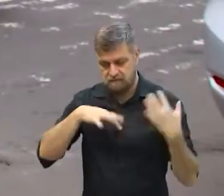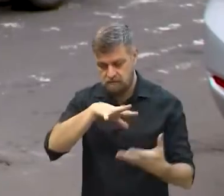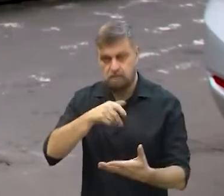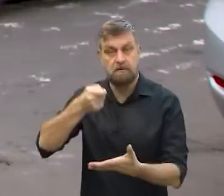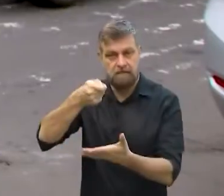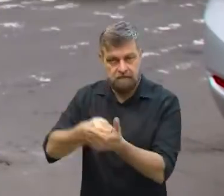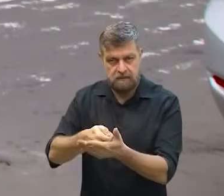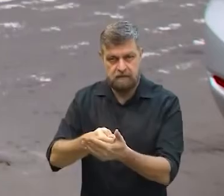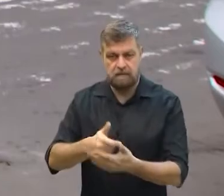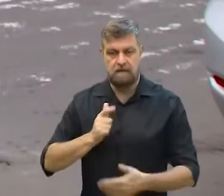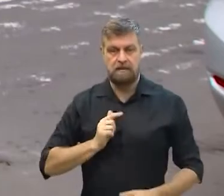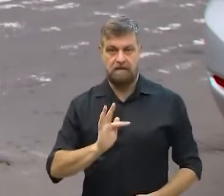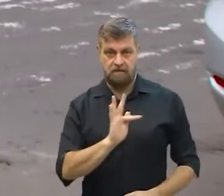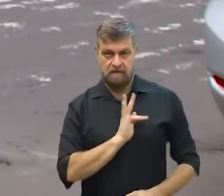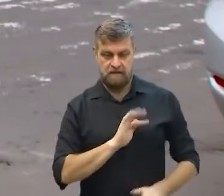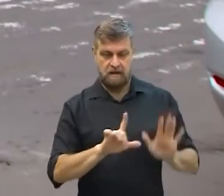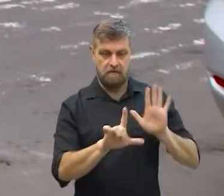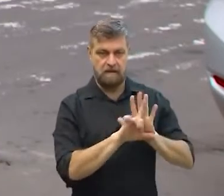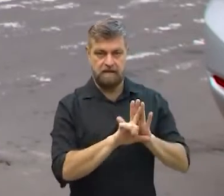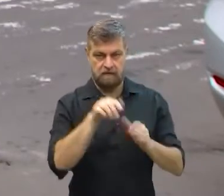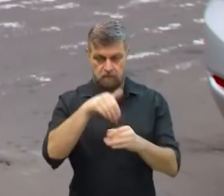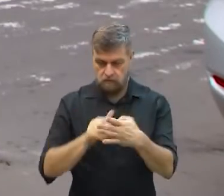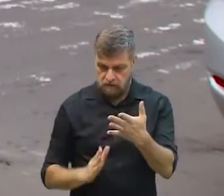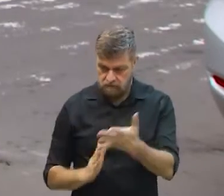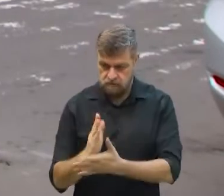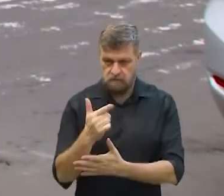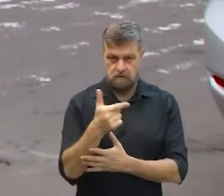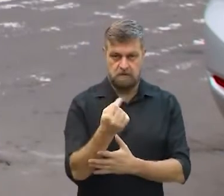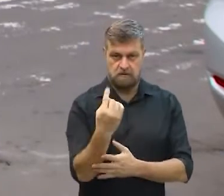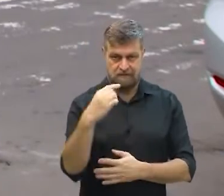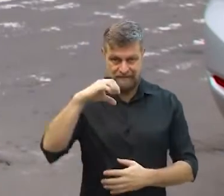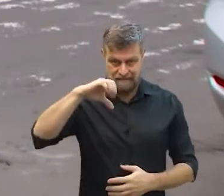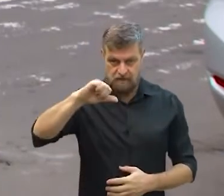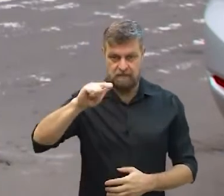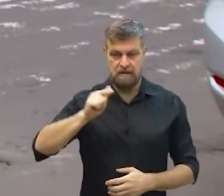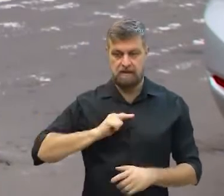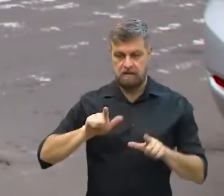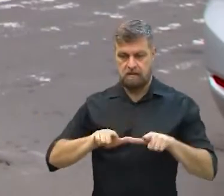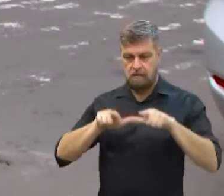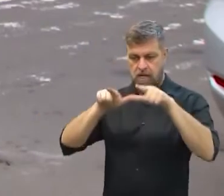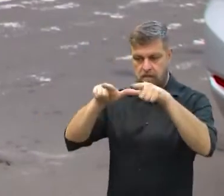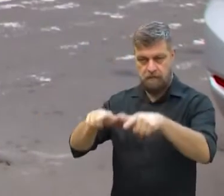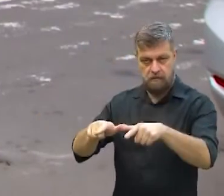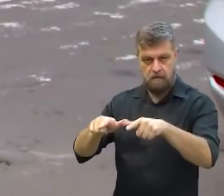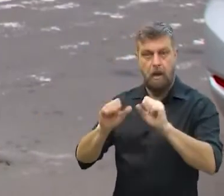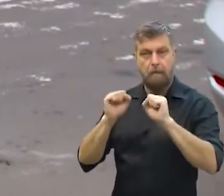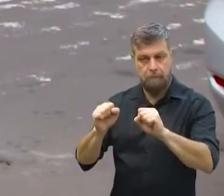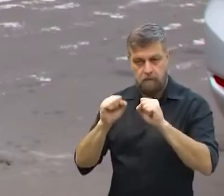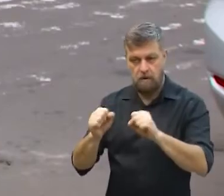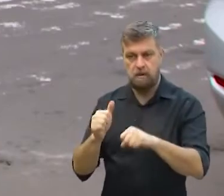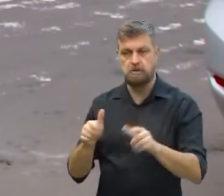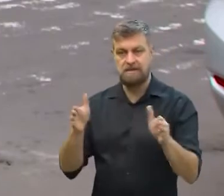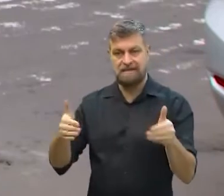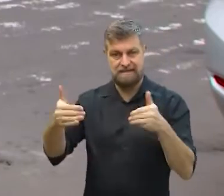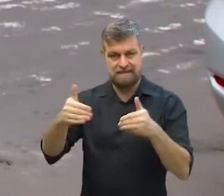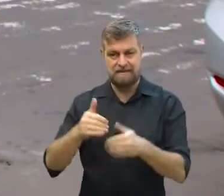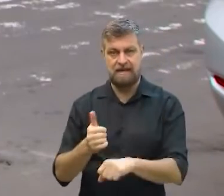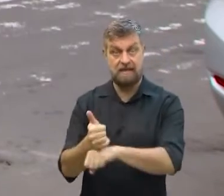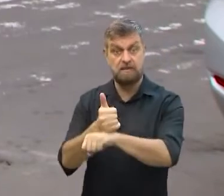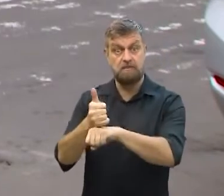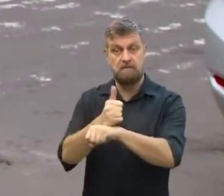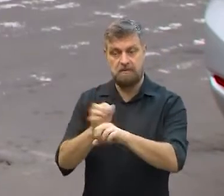vereador Fernando Mendes tem uma lei sancionada em 2019 que possibilita a concessão de alvará de uso para